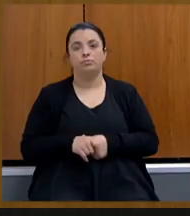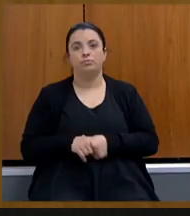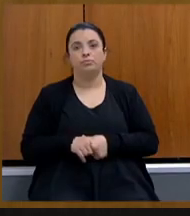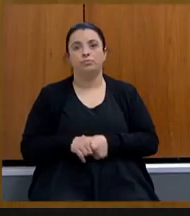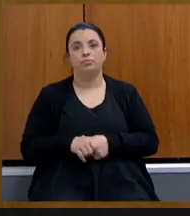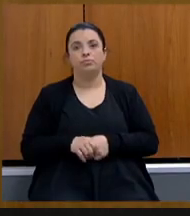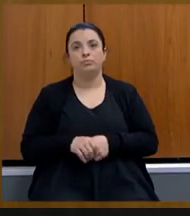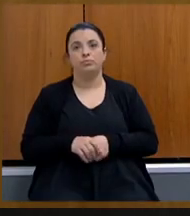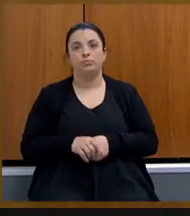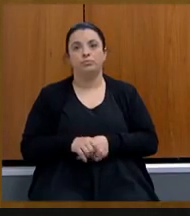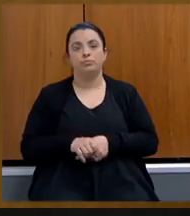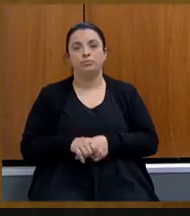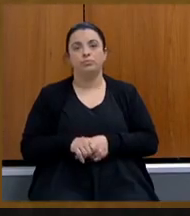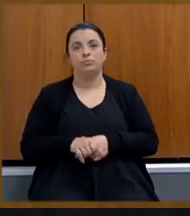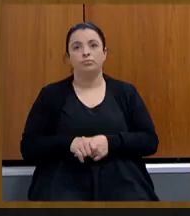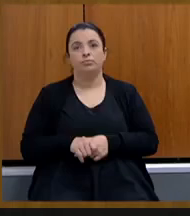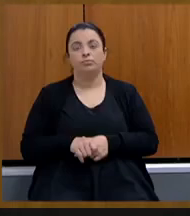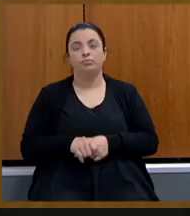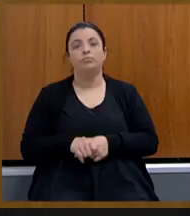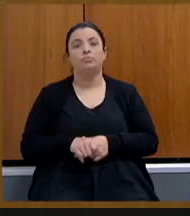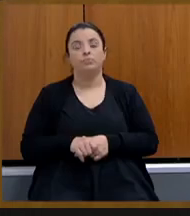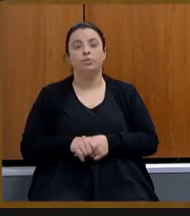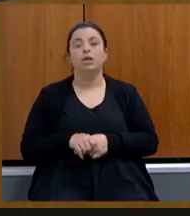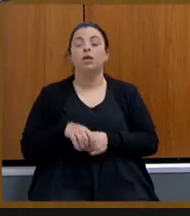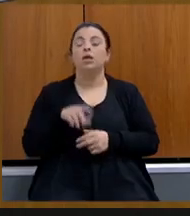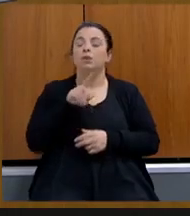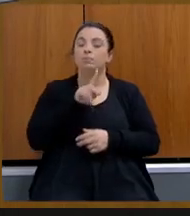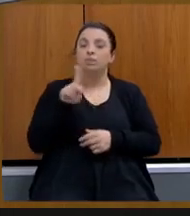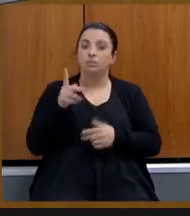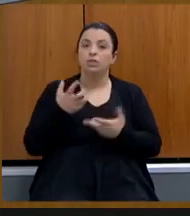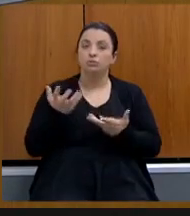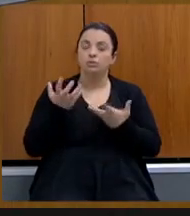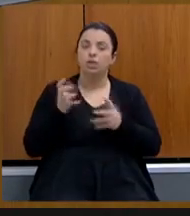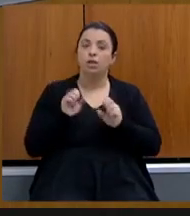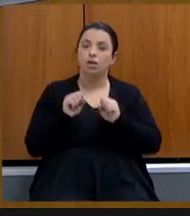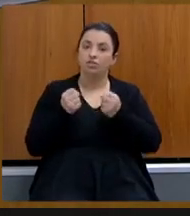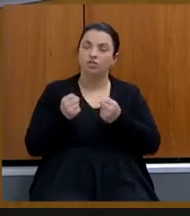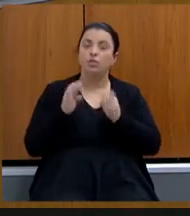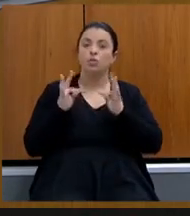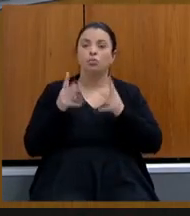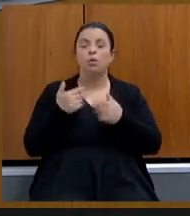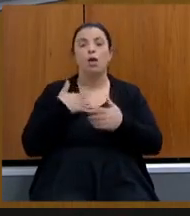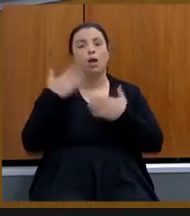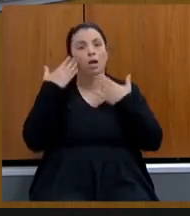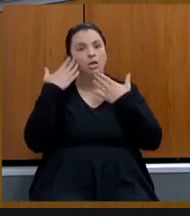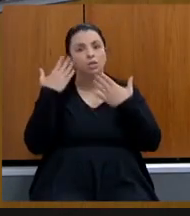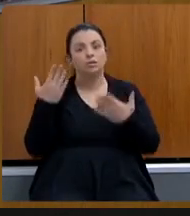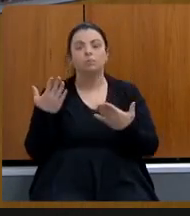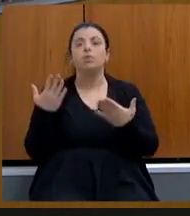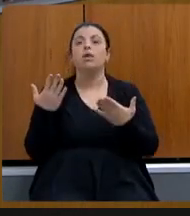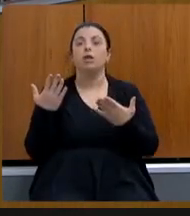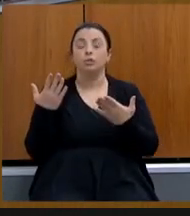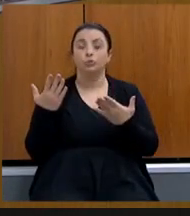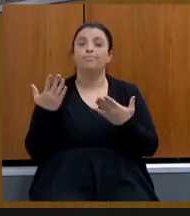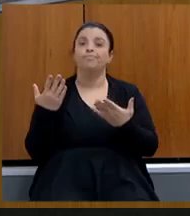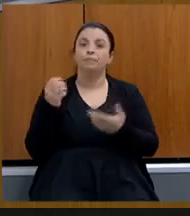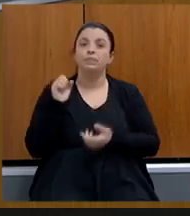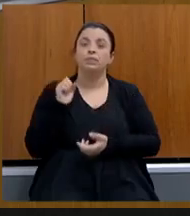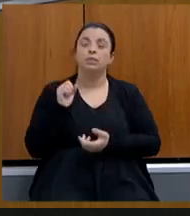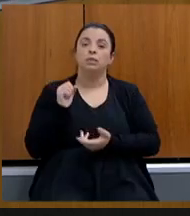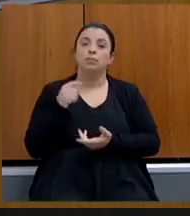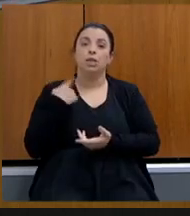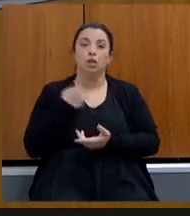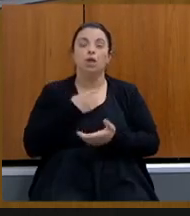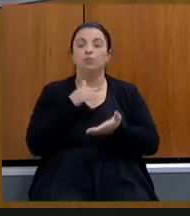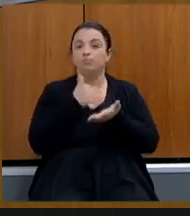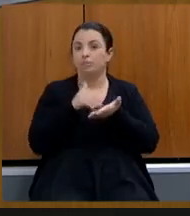frações Presidente eu queria reforçar todo o meu agradecimento é se para